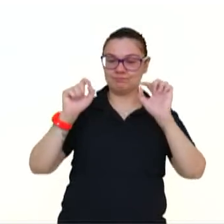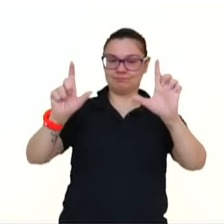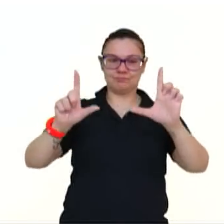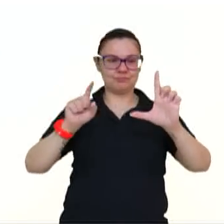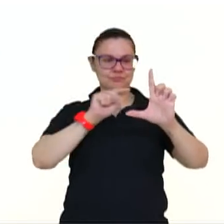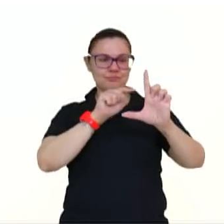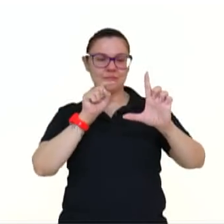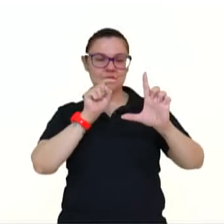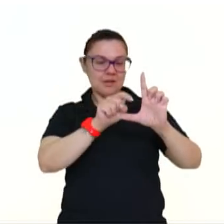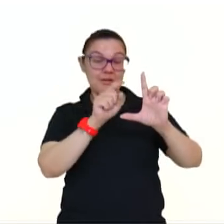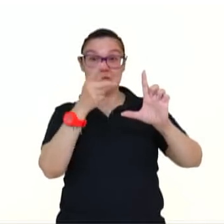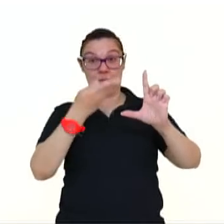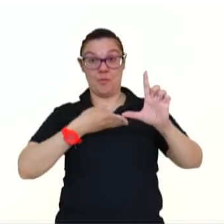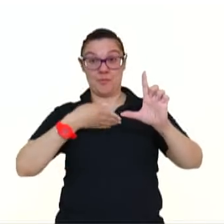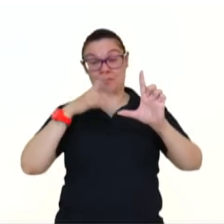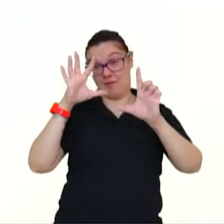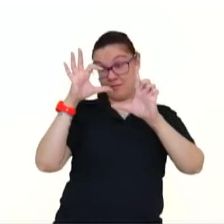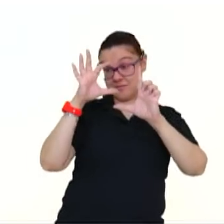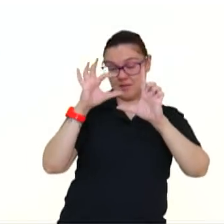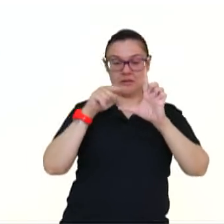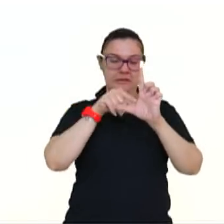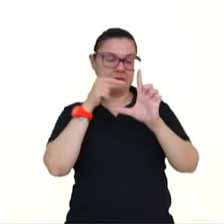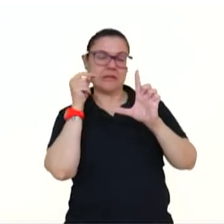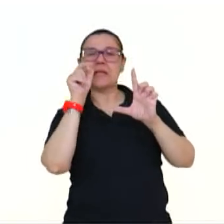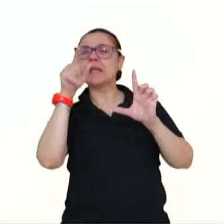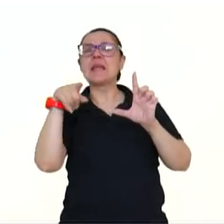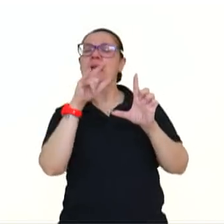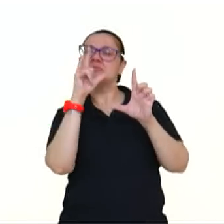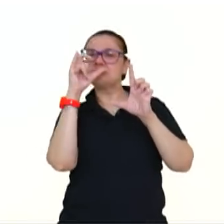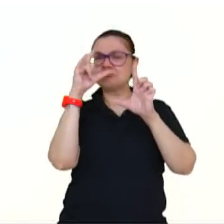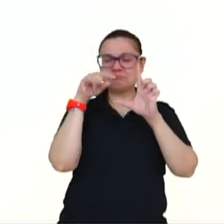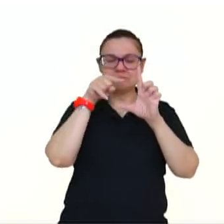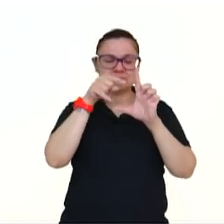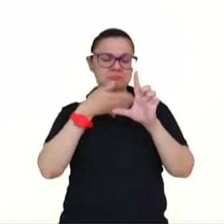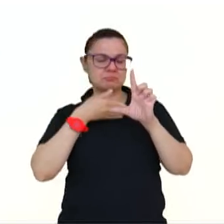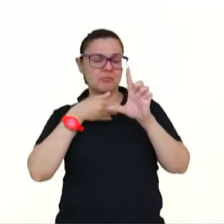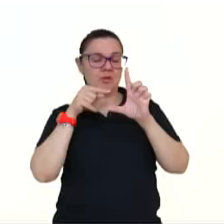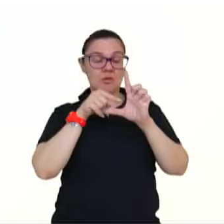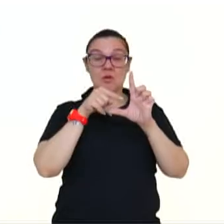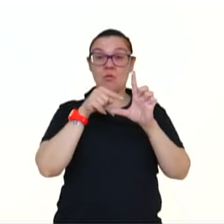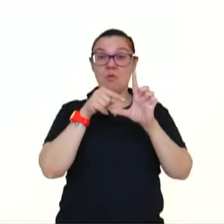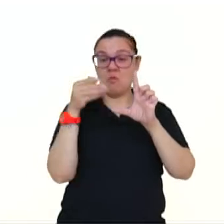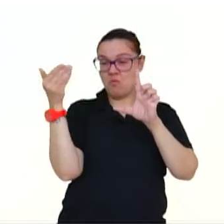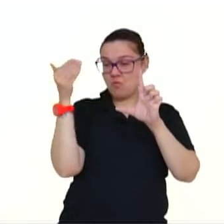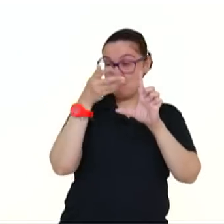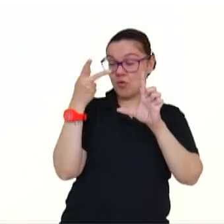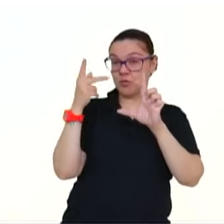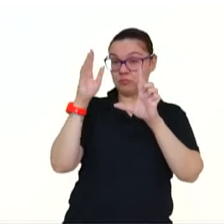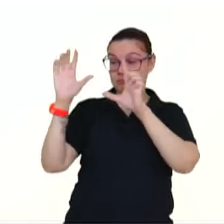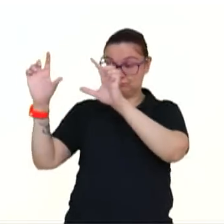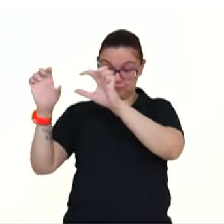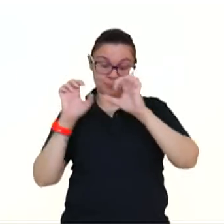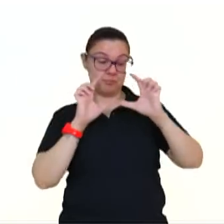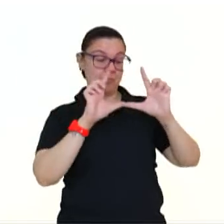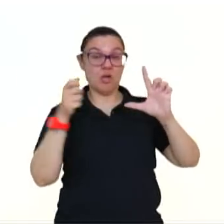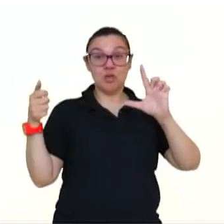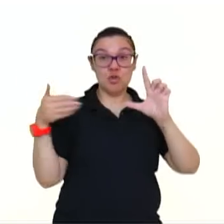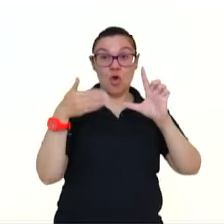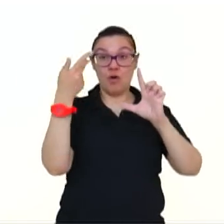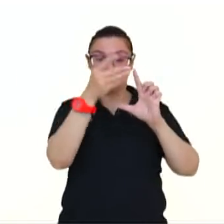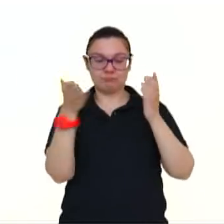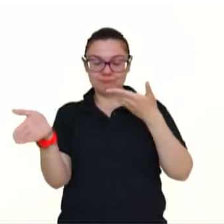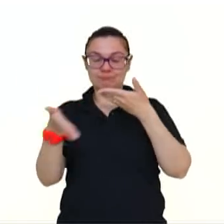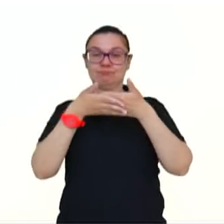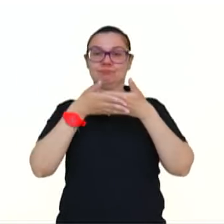nome do seu amiguinho, porque eu quero saber, né, quem é aquele seu amiguinho, e eu não vou estar vendo mais a sua página, eu vou estar